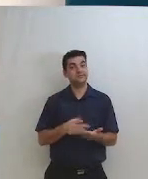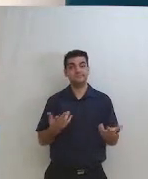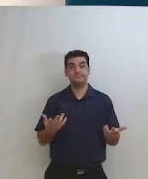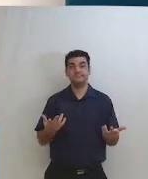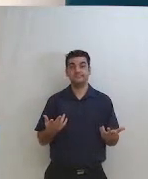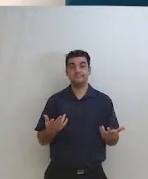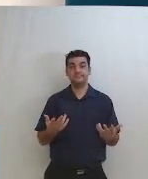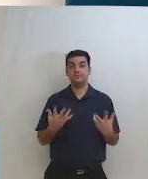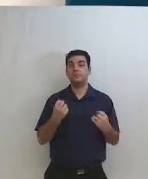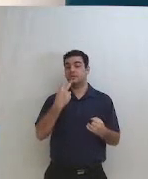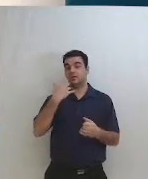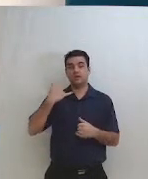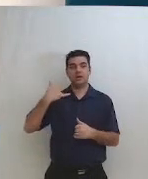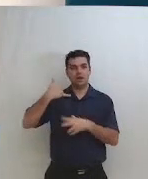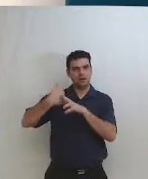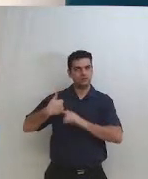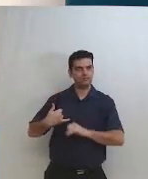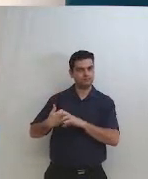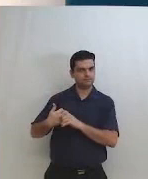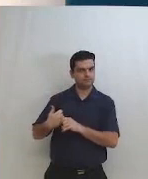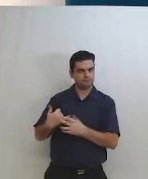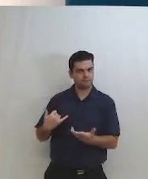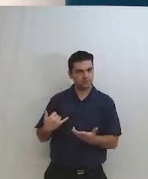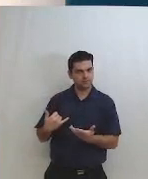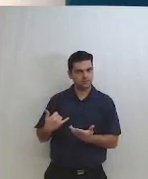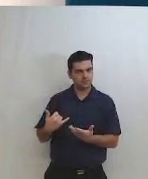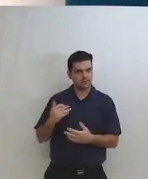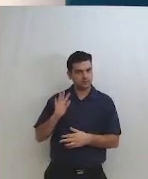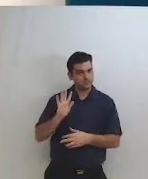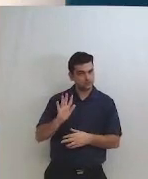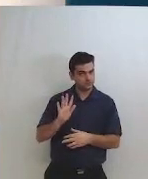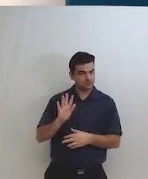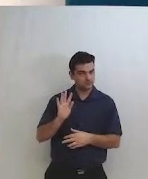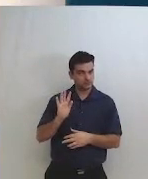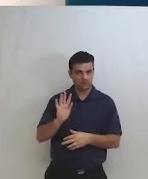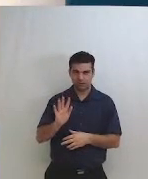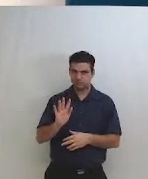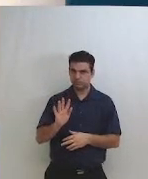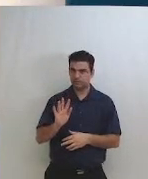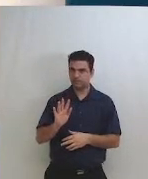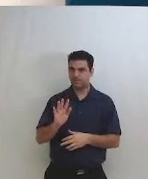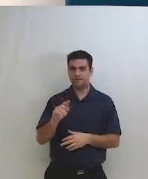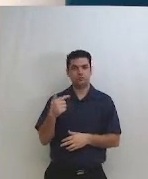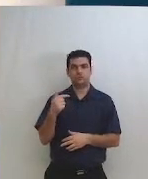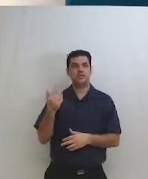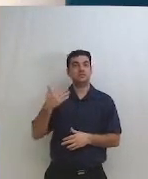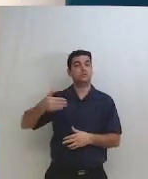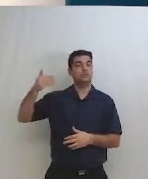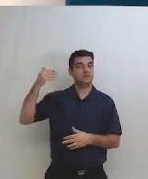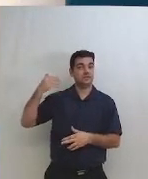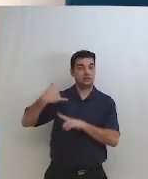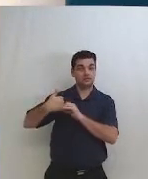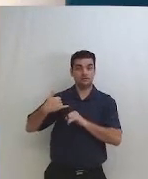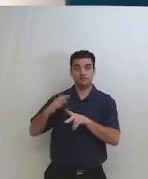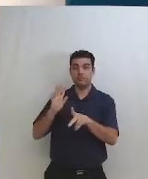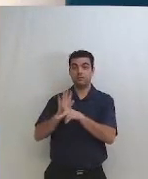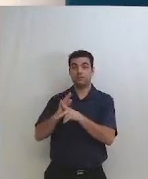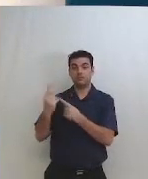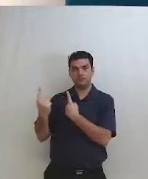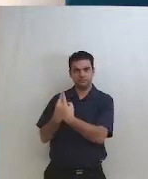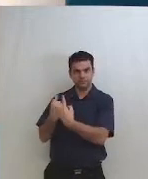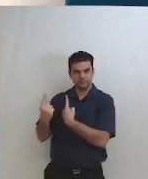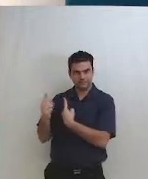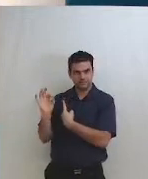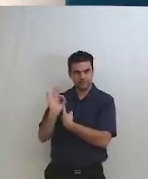gravação, quando, na verdade, não havia, de forma alguma, uma gravação pelo interlocutor, mas sim por